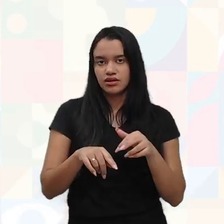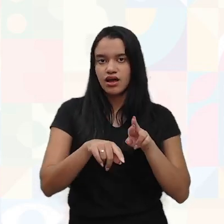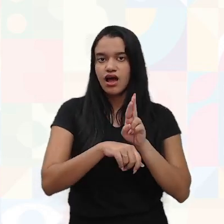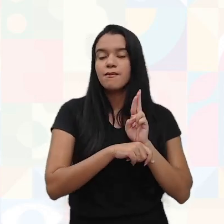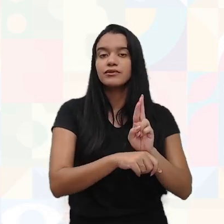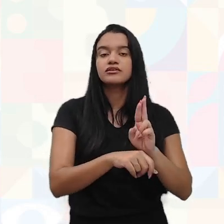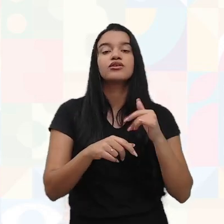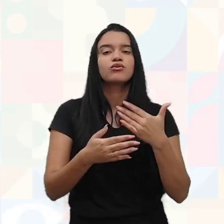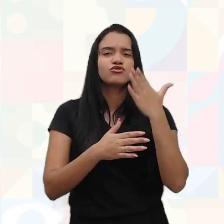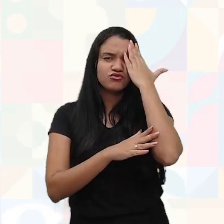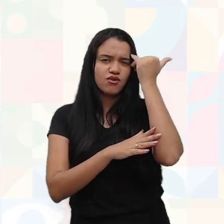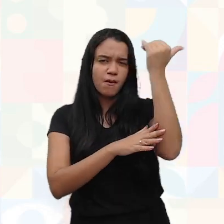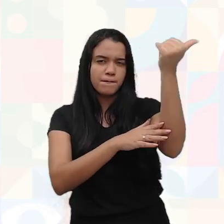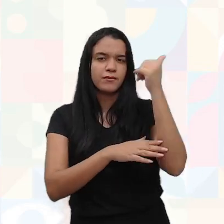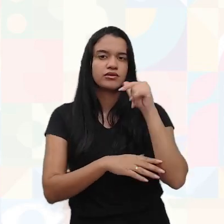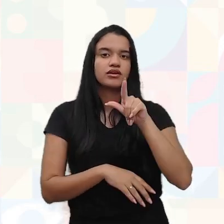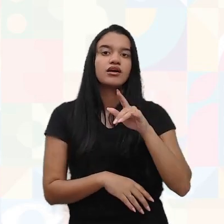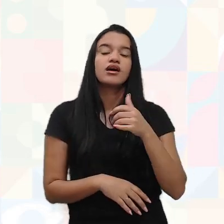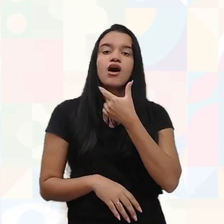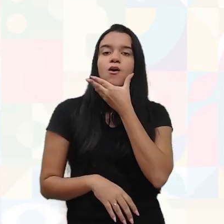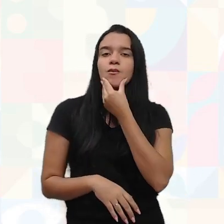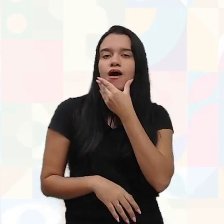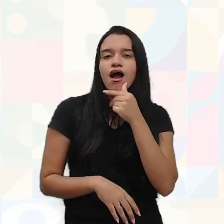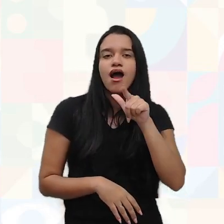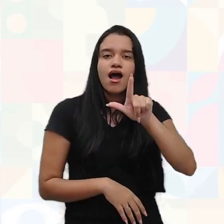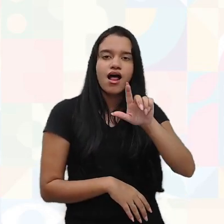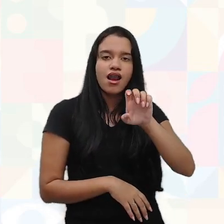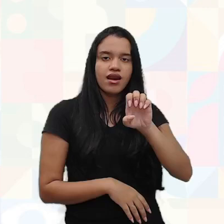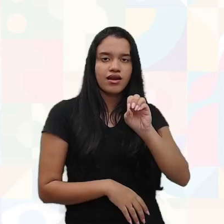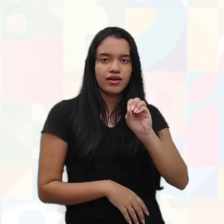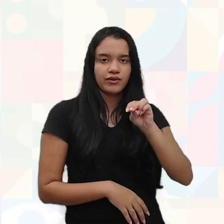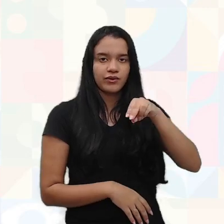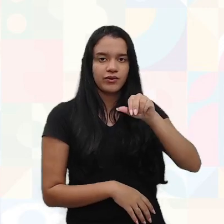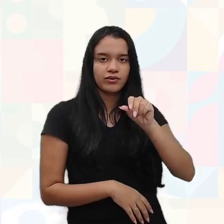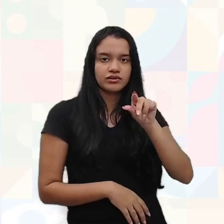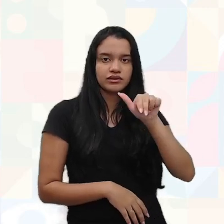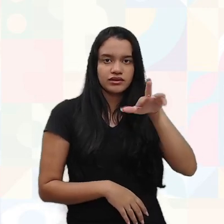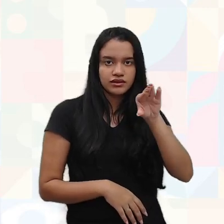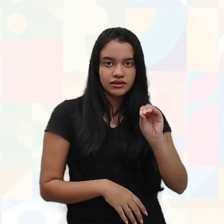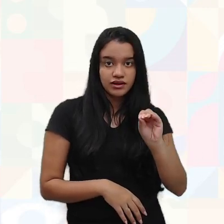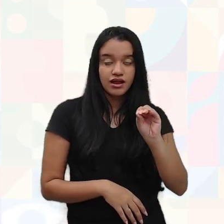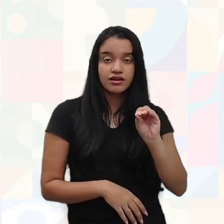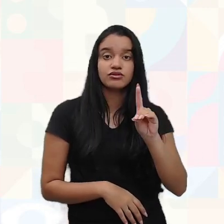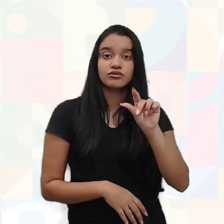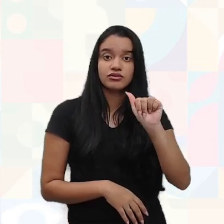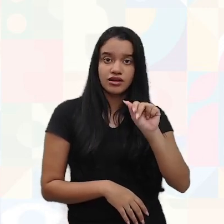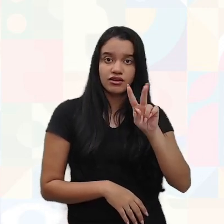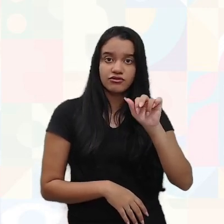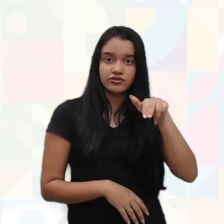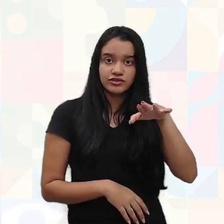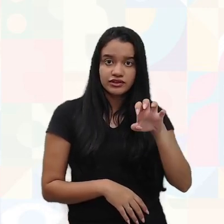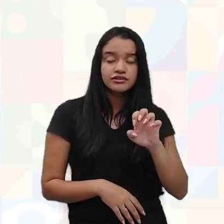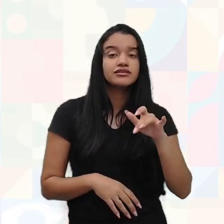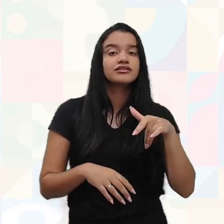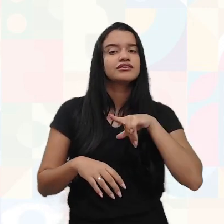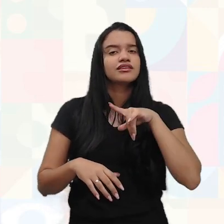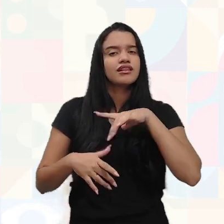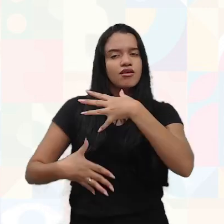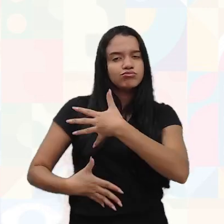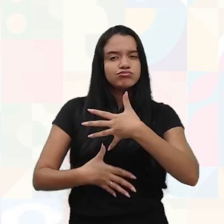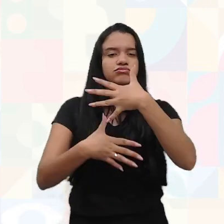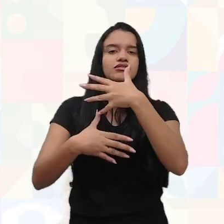pelo famosíssimo Leonardo da Vinci, né? Que é um estudo de uma catedral, né? Onde a gente tem ali uma planta e tem